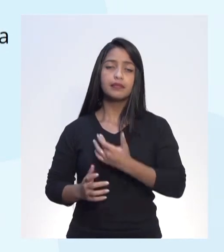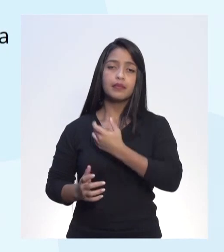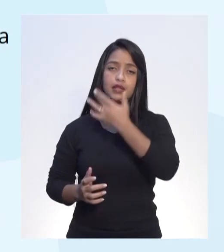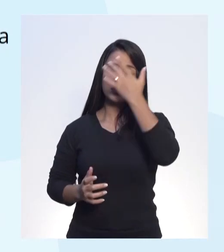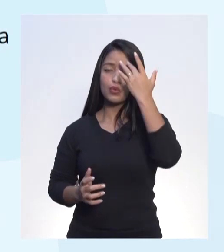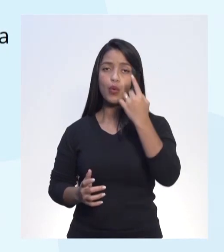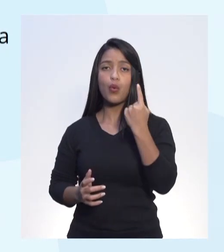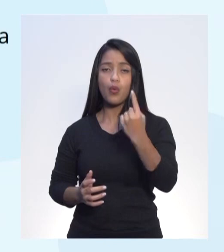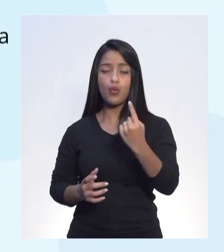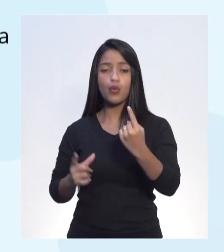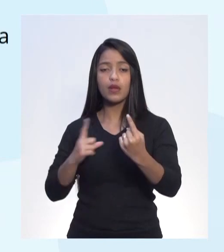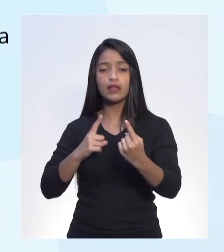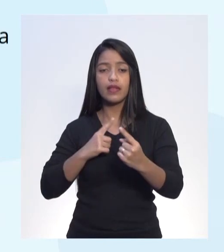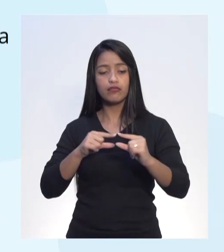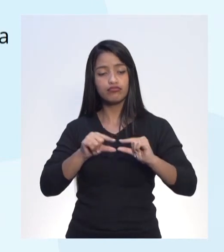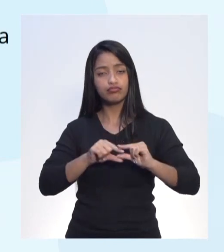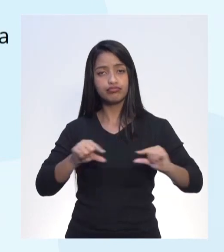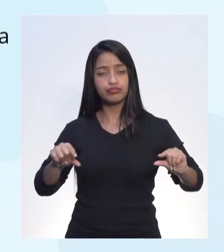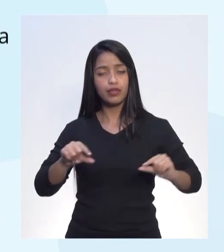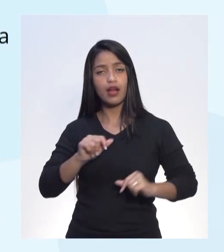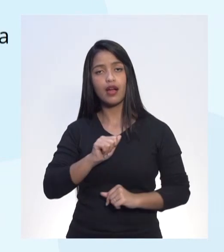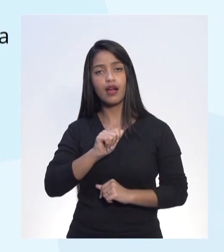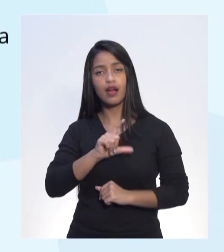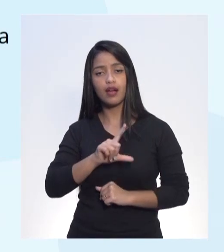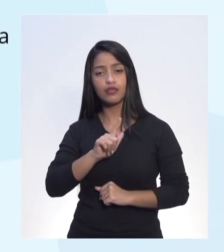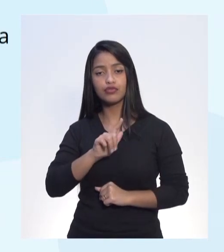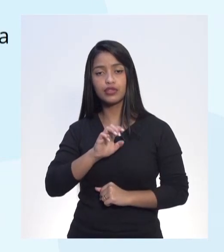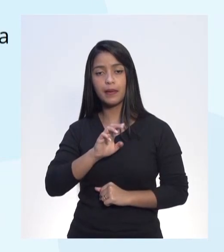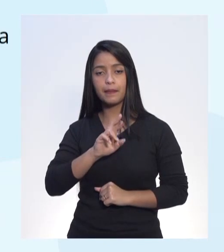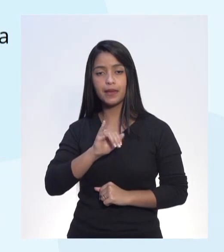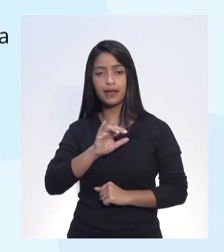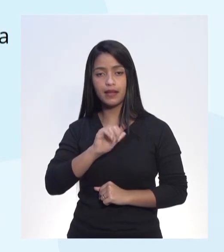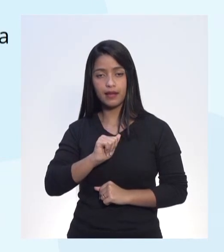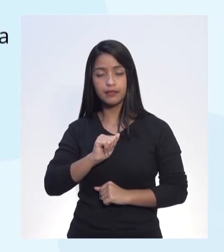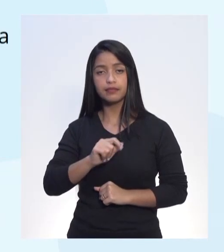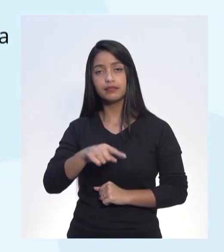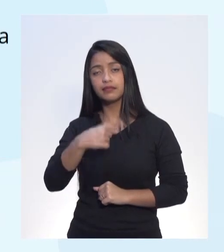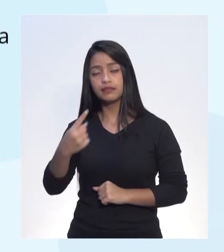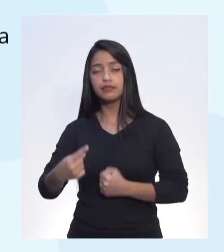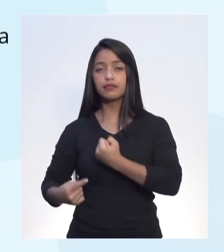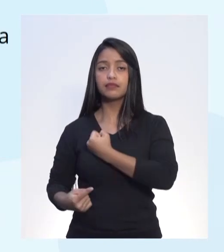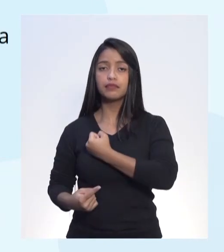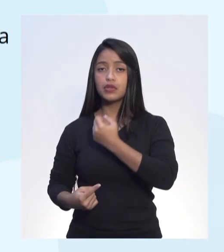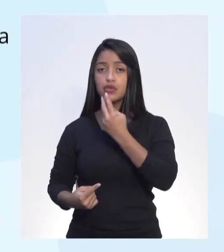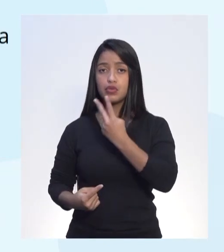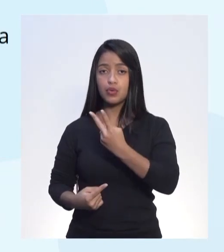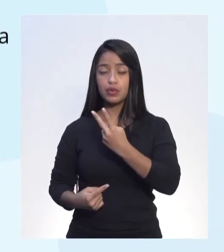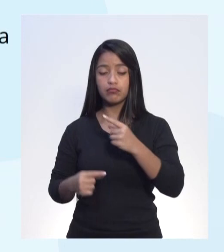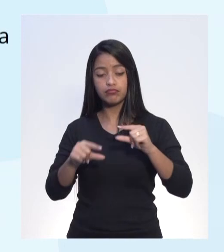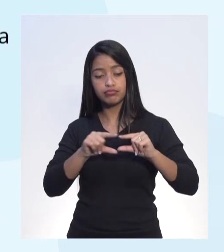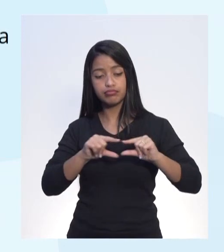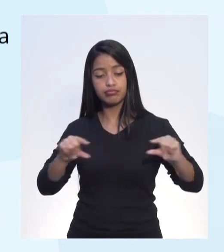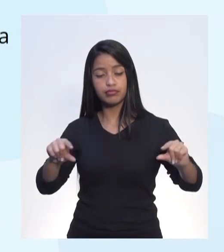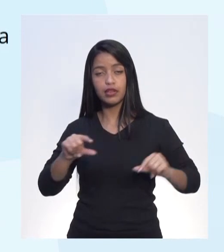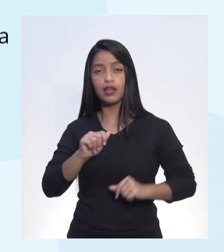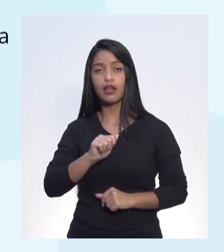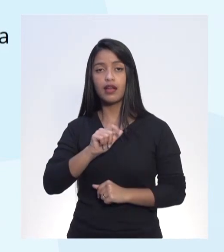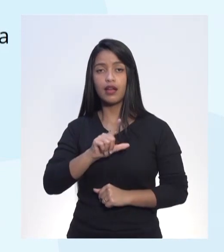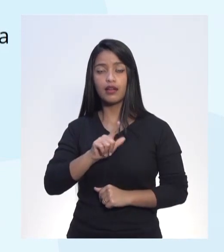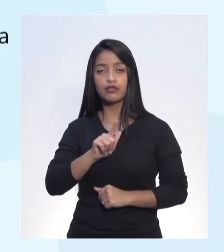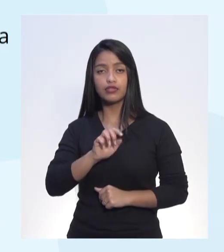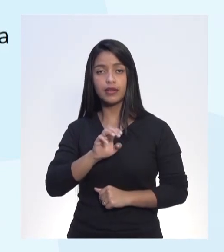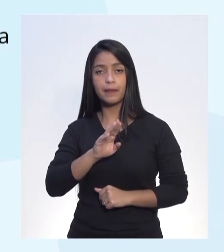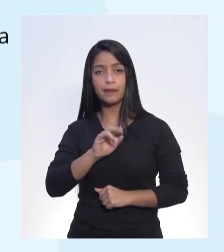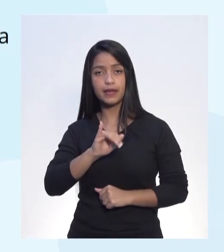candidato 2, a expressão algébrica dele. E o vencedor, tá? O que a gente quer de vocês? É meio complicado